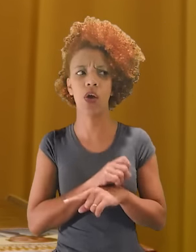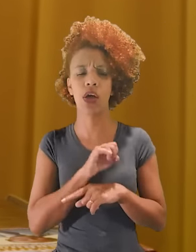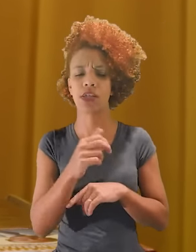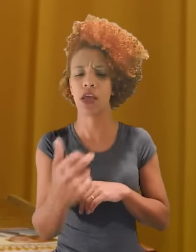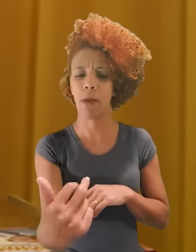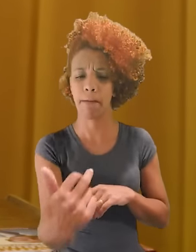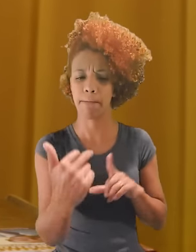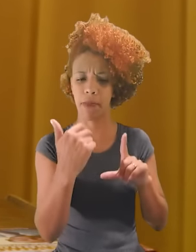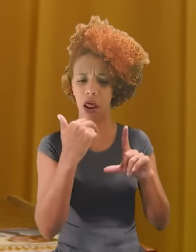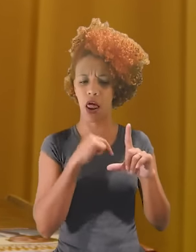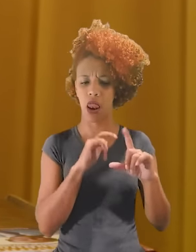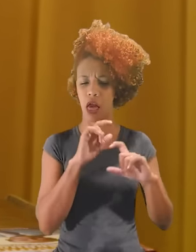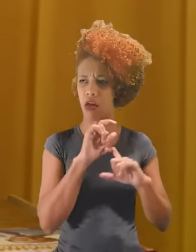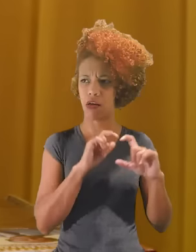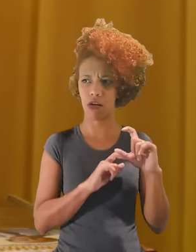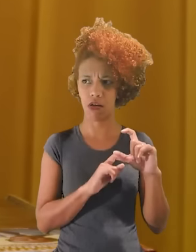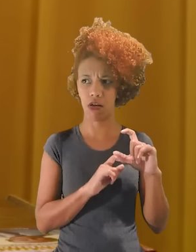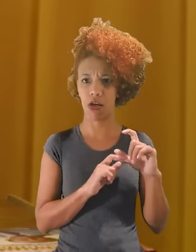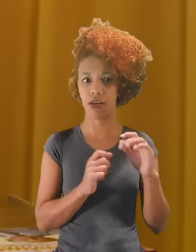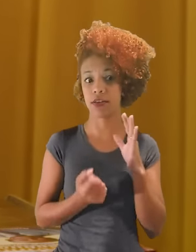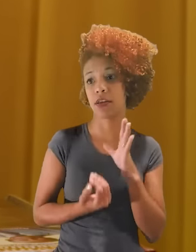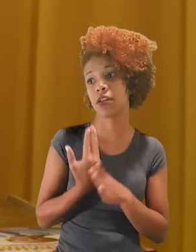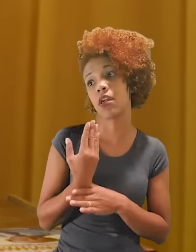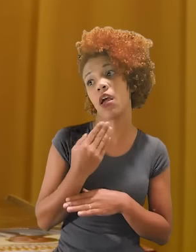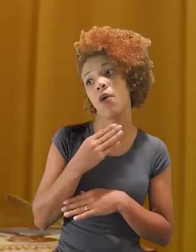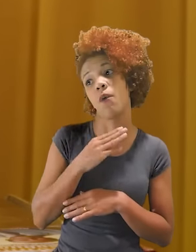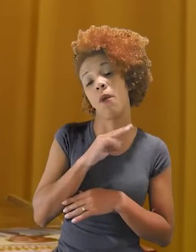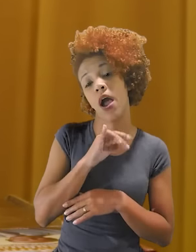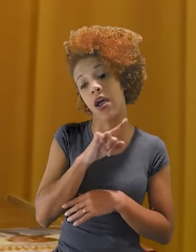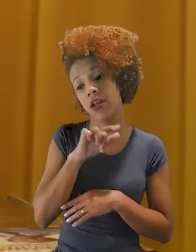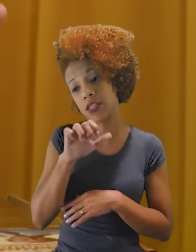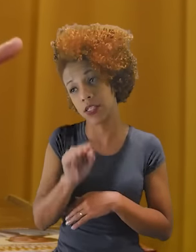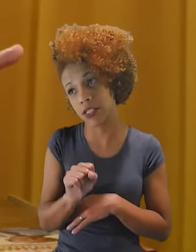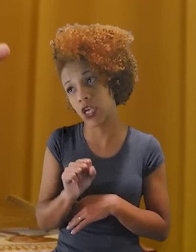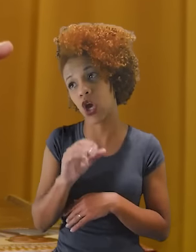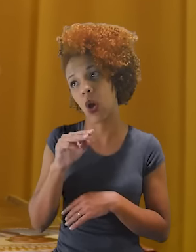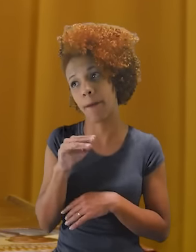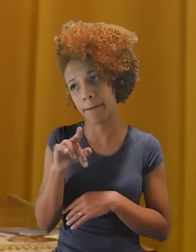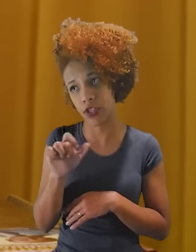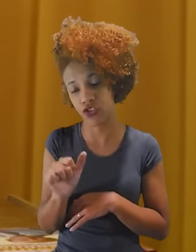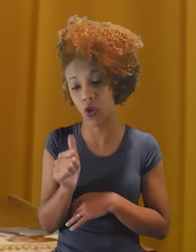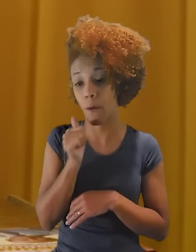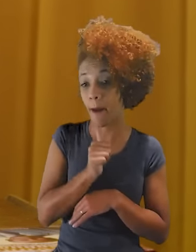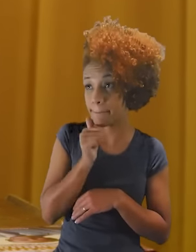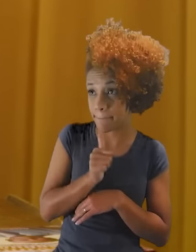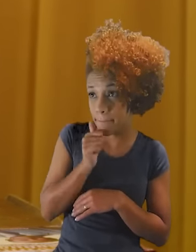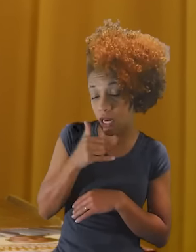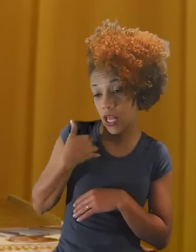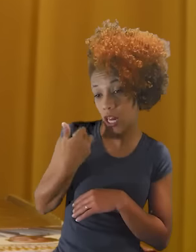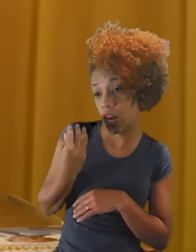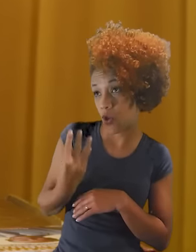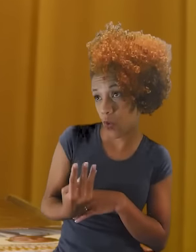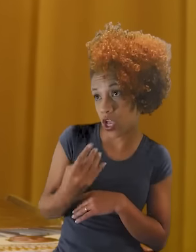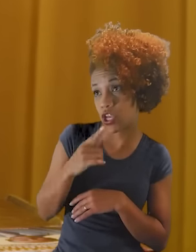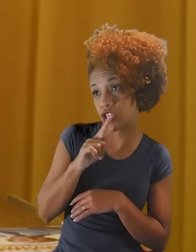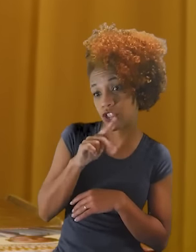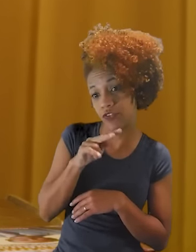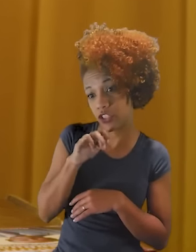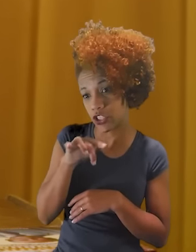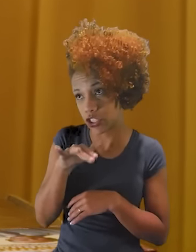catar uma pessoa e colocar no meio da animação? E aí ele criou Alice Comedies, que era uma menininha, Virginia Davis, uma garotinha de 4 anos, atriz